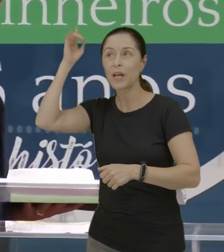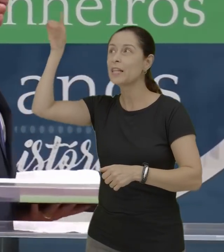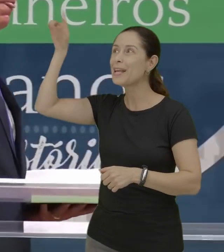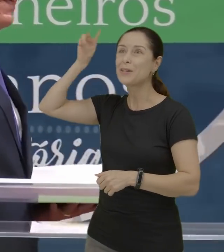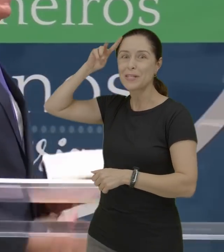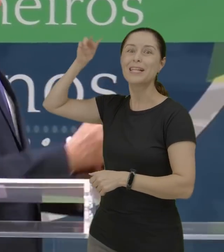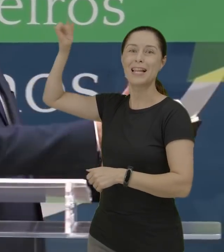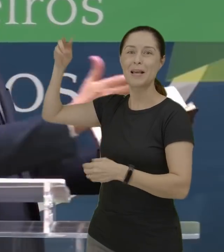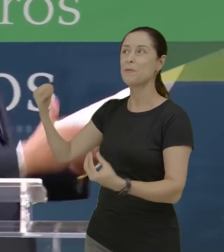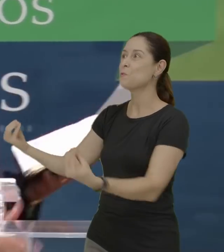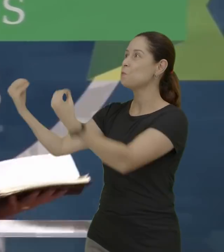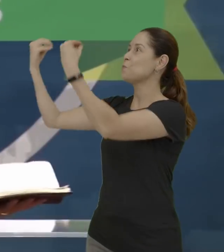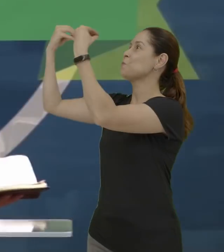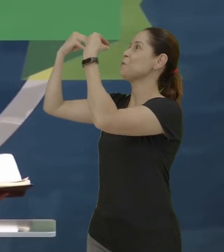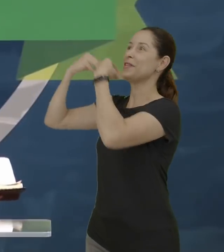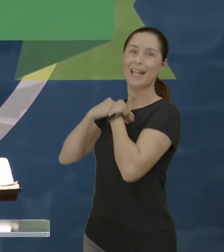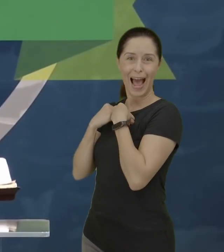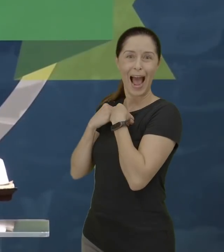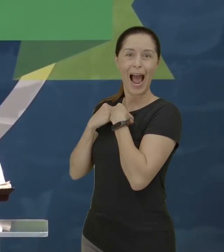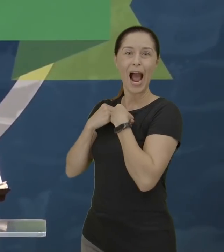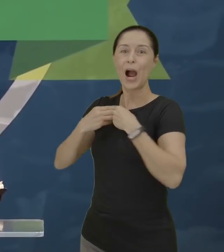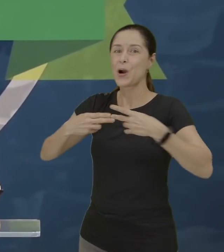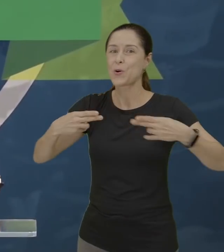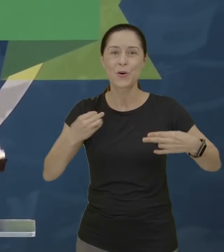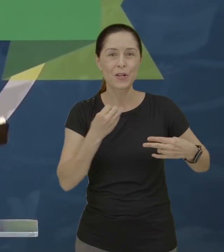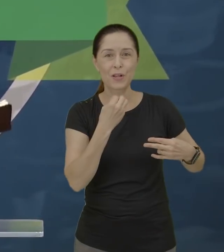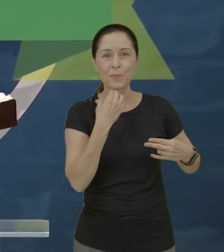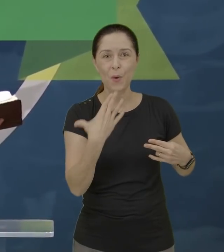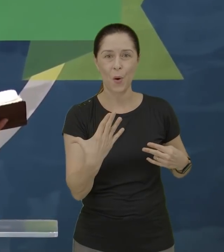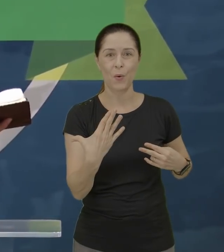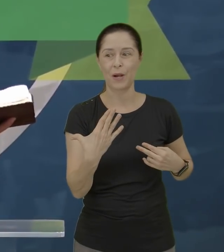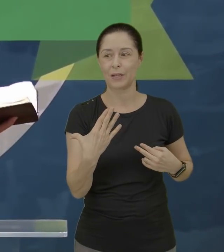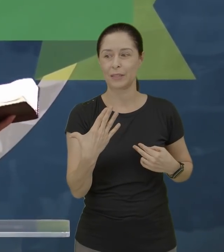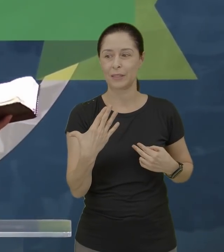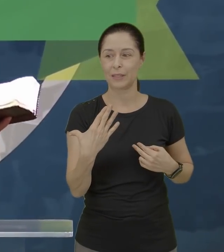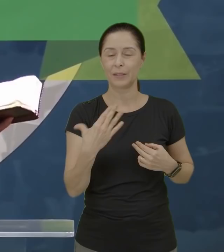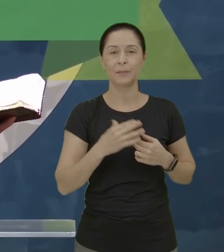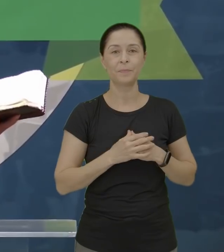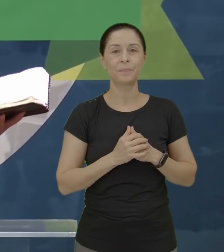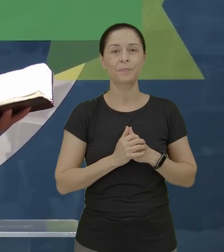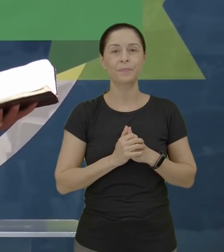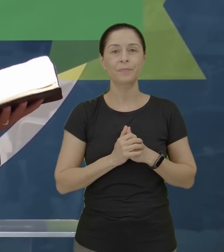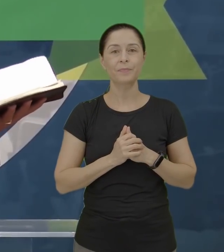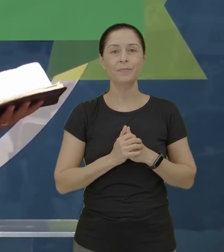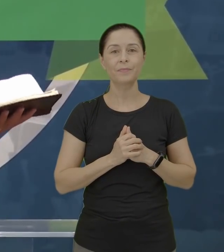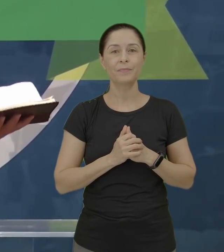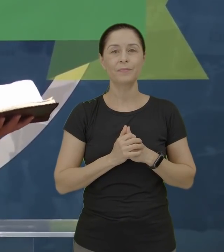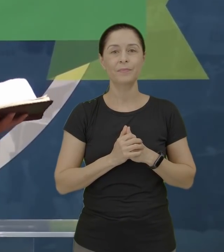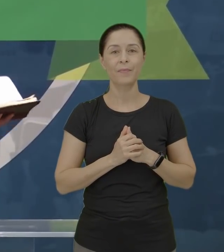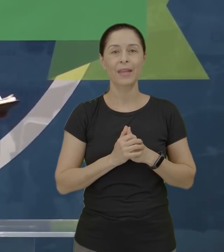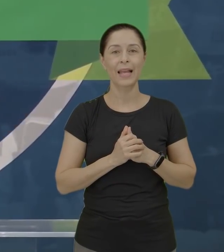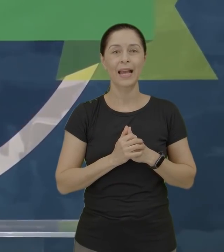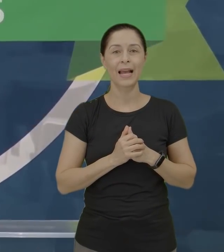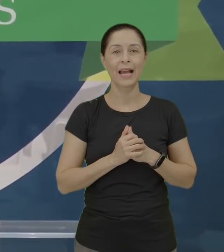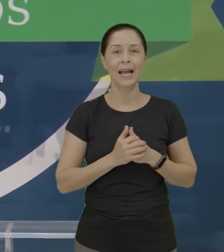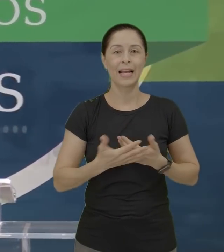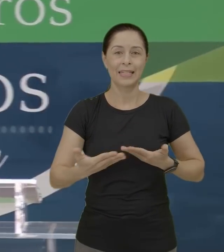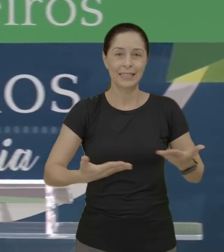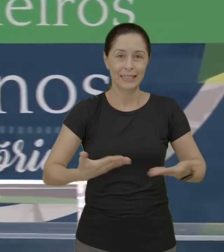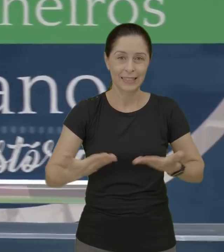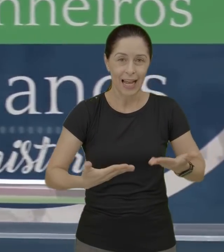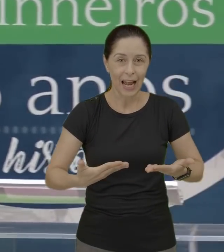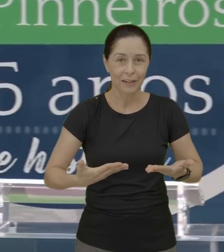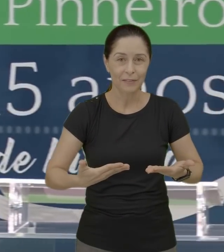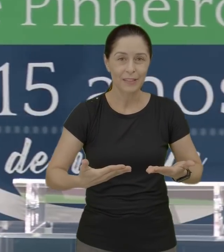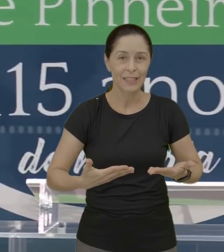céus. E Deus se lembra disso. Não é que você vai servir aos santos para ser